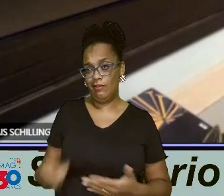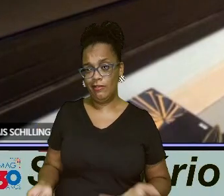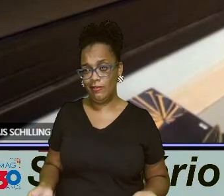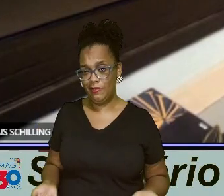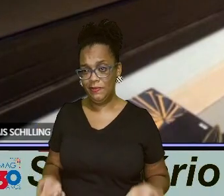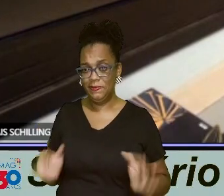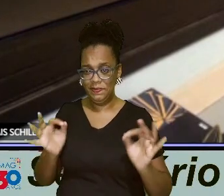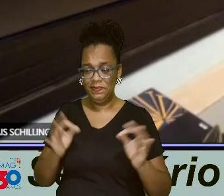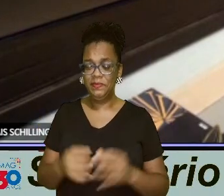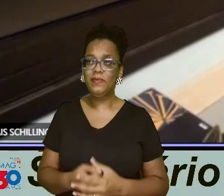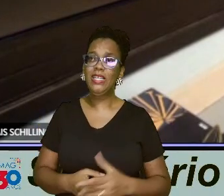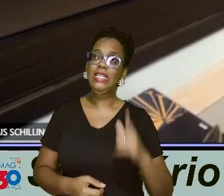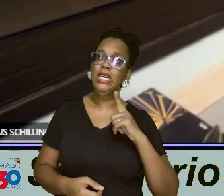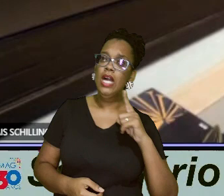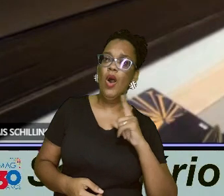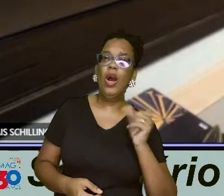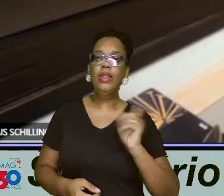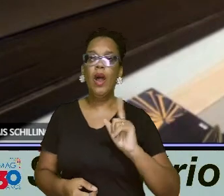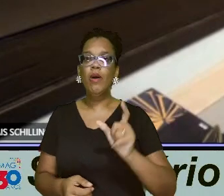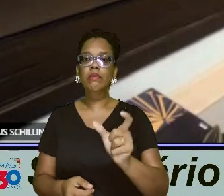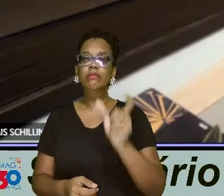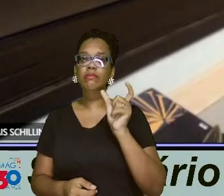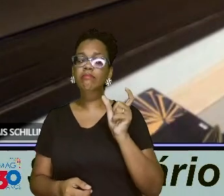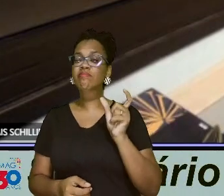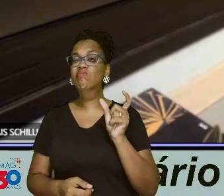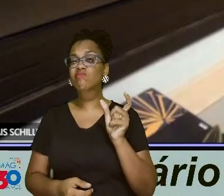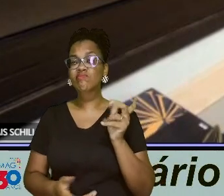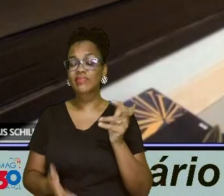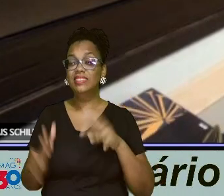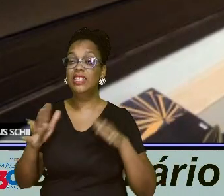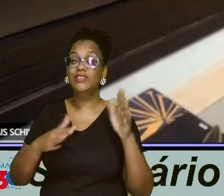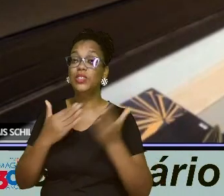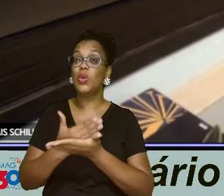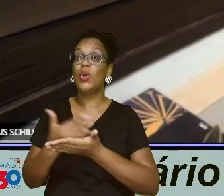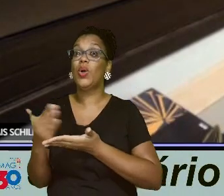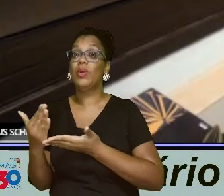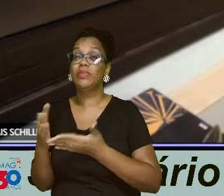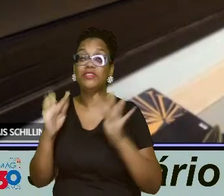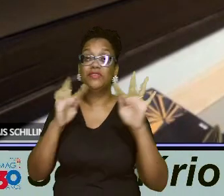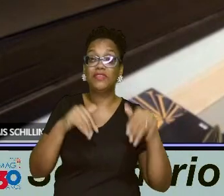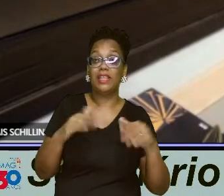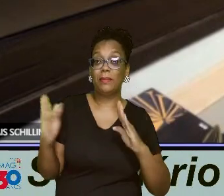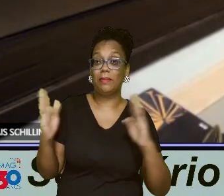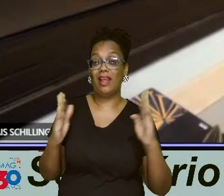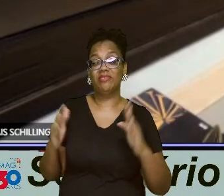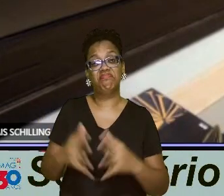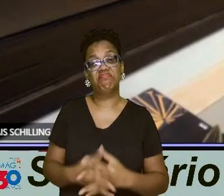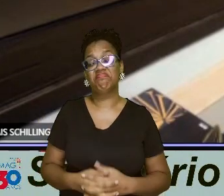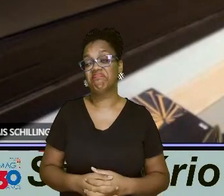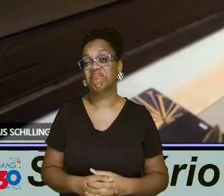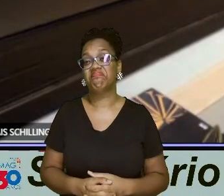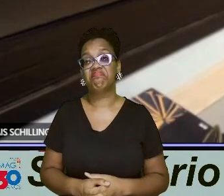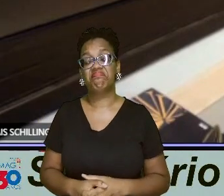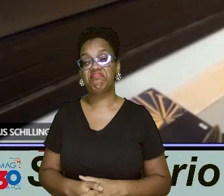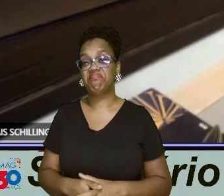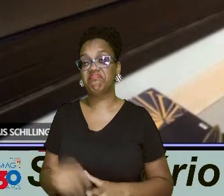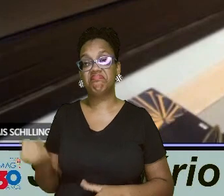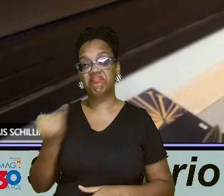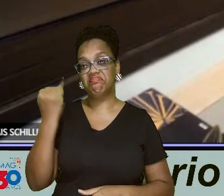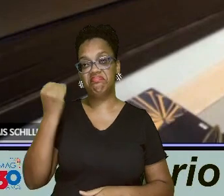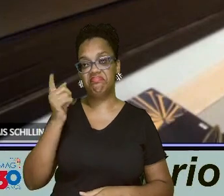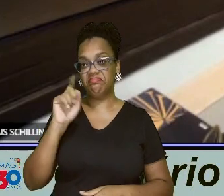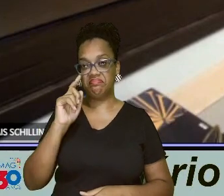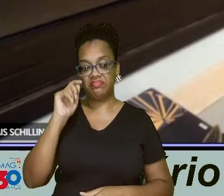né? Se teve ou não teve menção à citação, às vezes quando começou e quando terminou o prazo também não foi